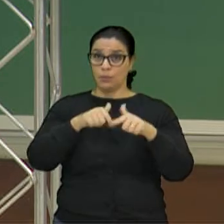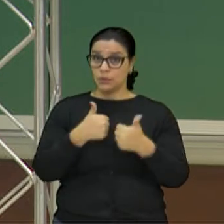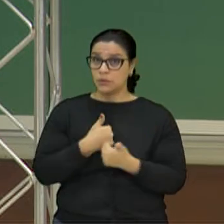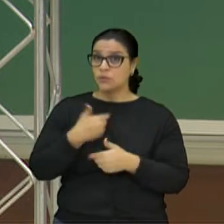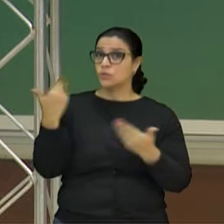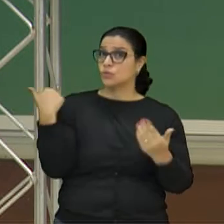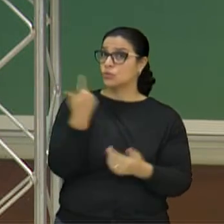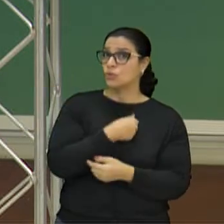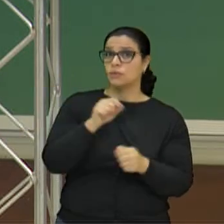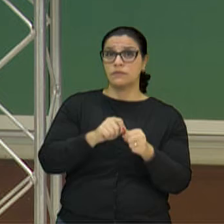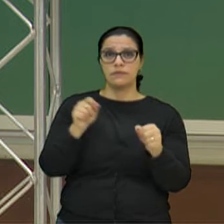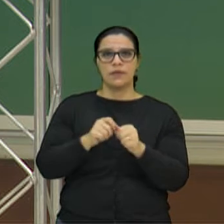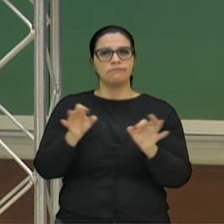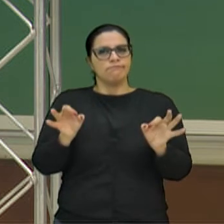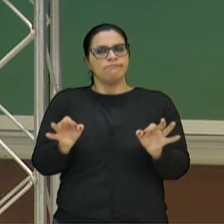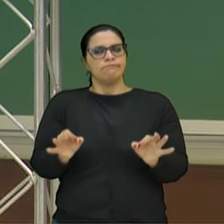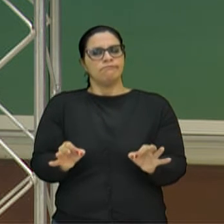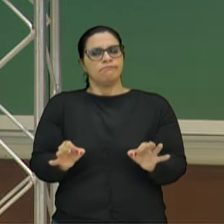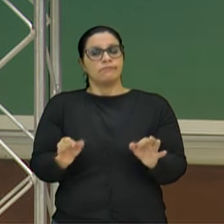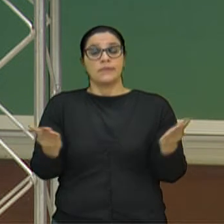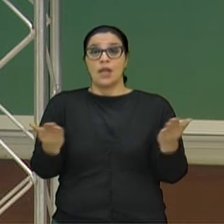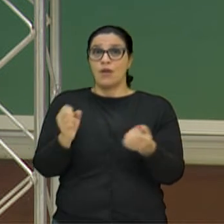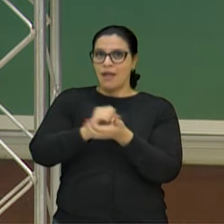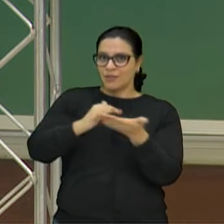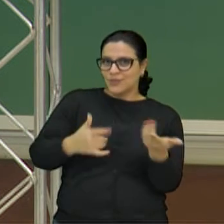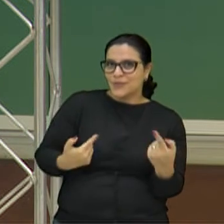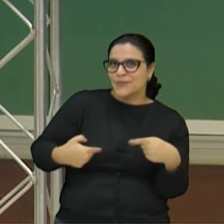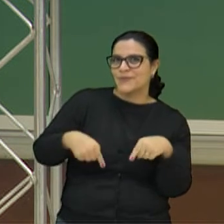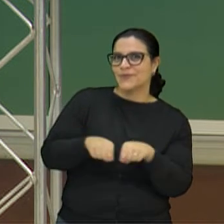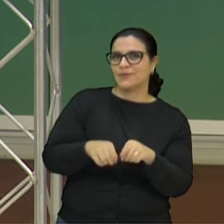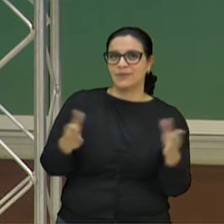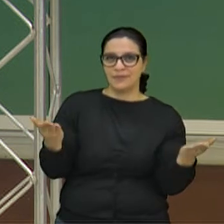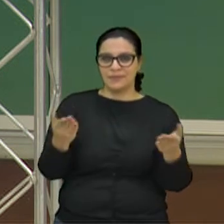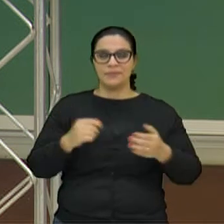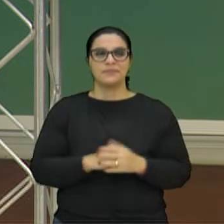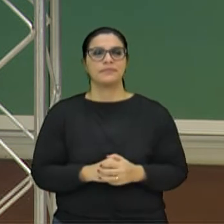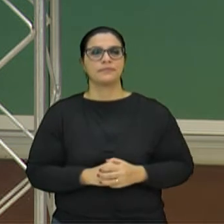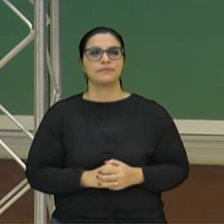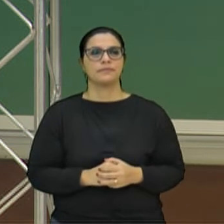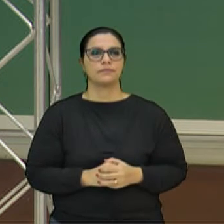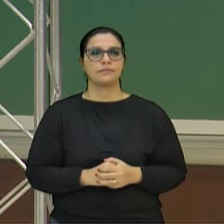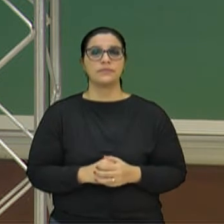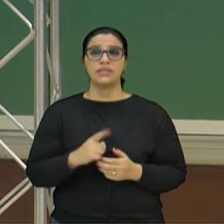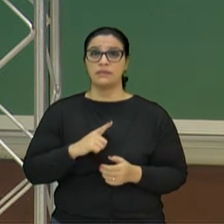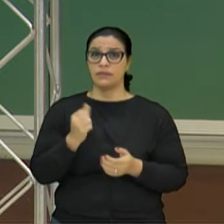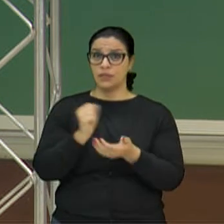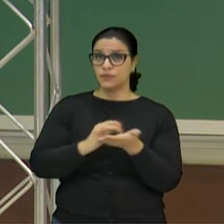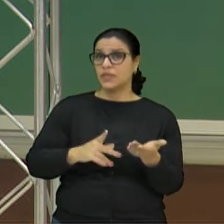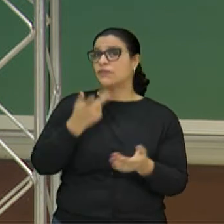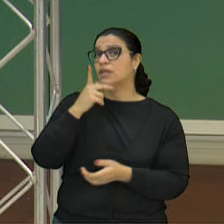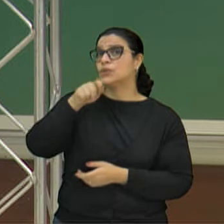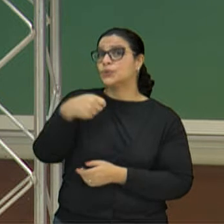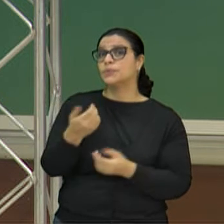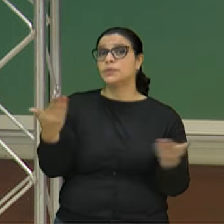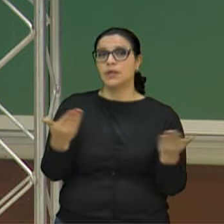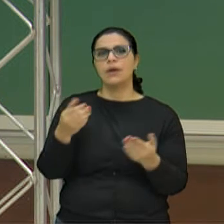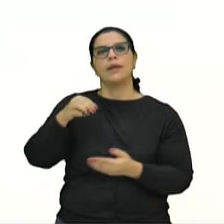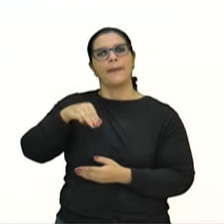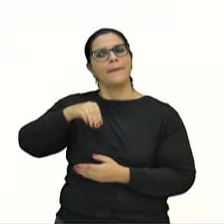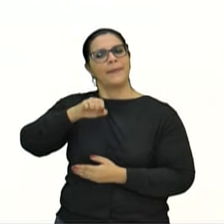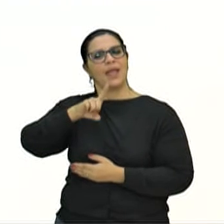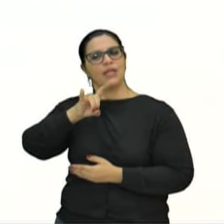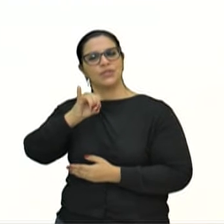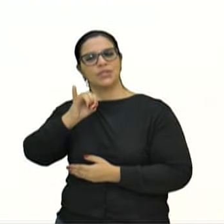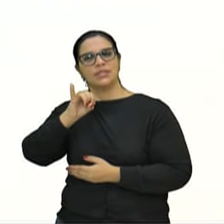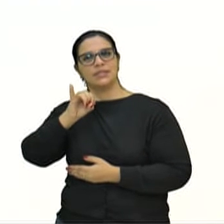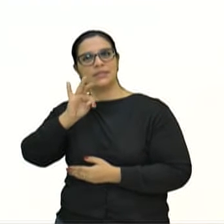fazendo a meditação. Bora para mais uma atividade, então? Temos mais uma atividade que fala sobre